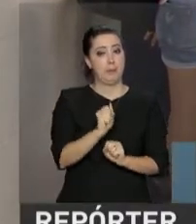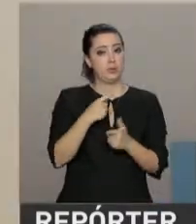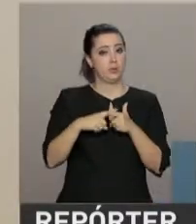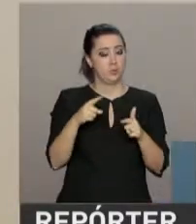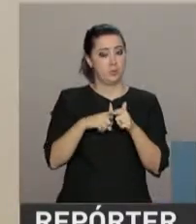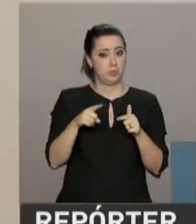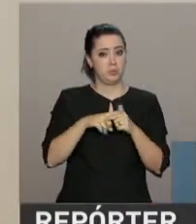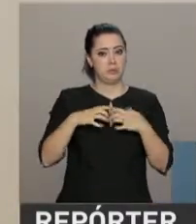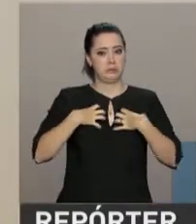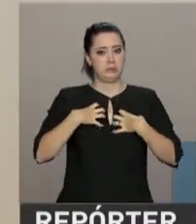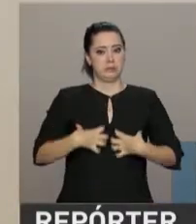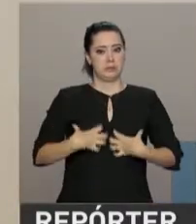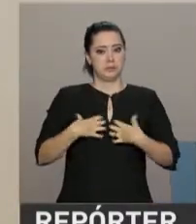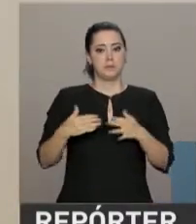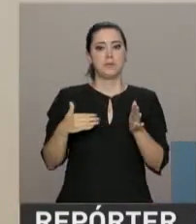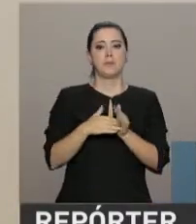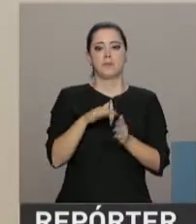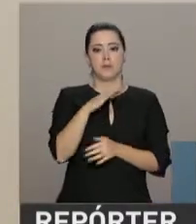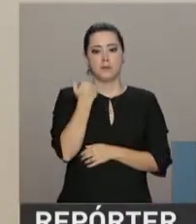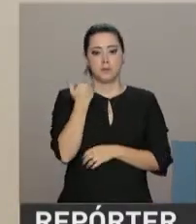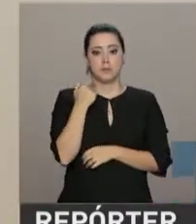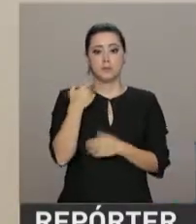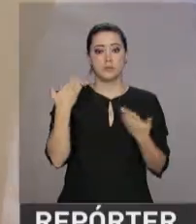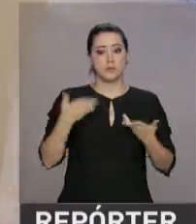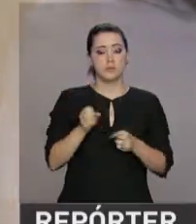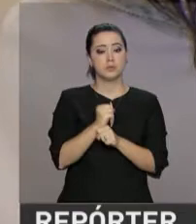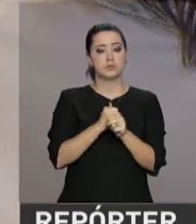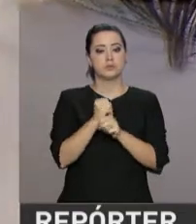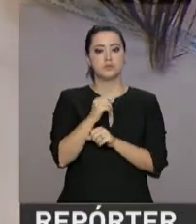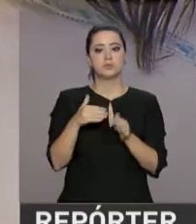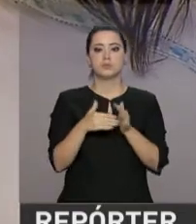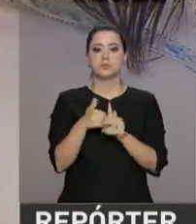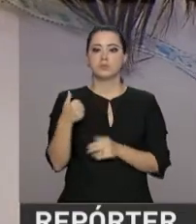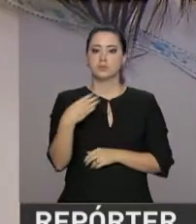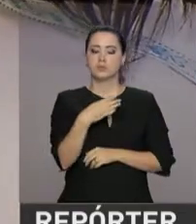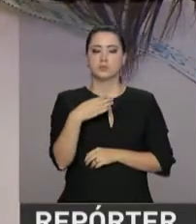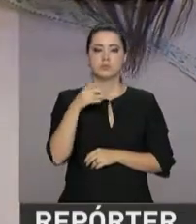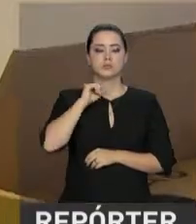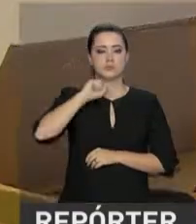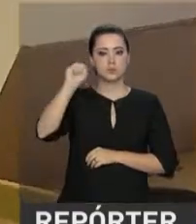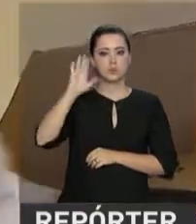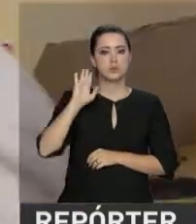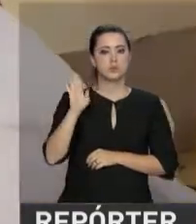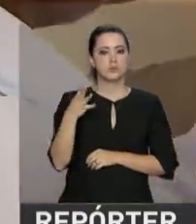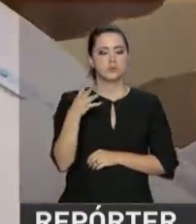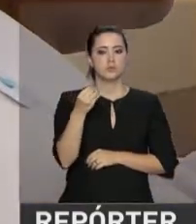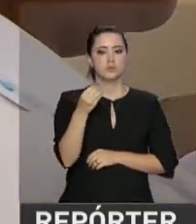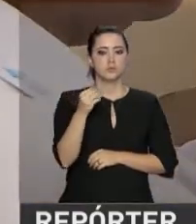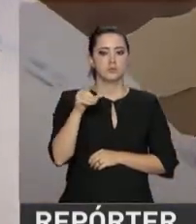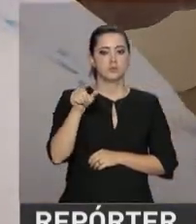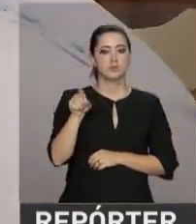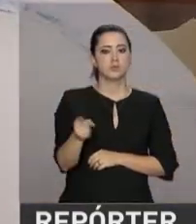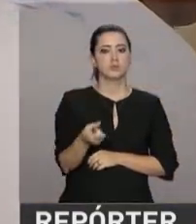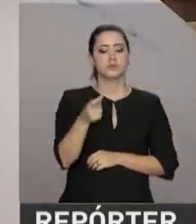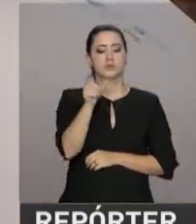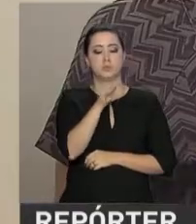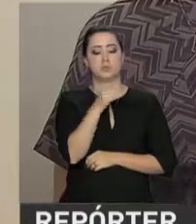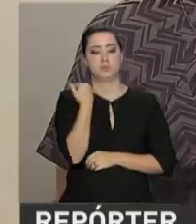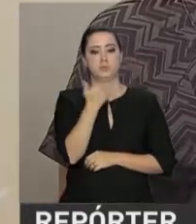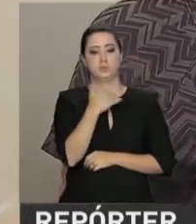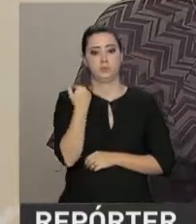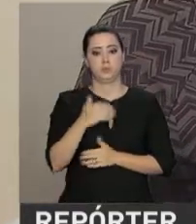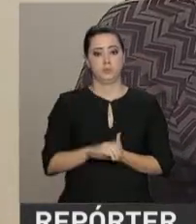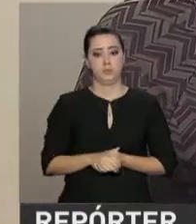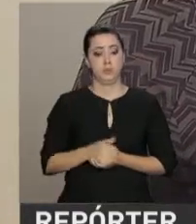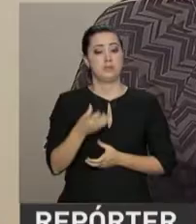pneumonia e até a morte neste ano até o dia 14 de abril já foram registrados quase 400 casos no